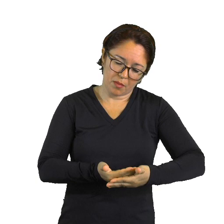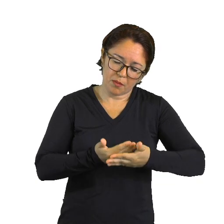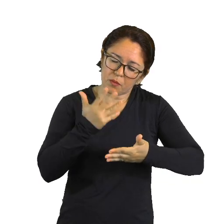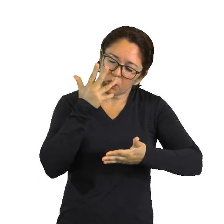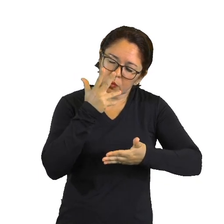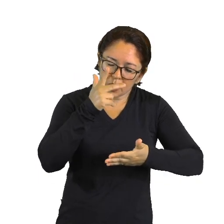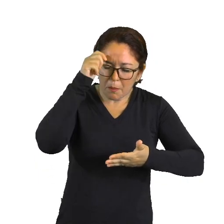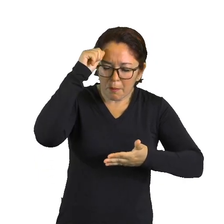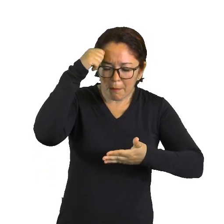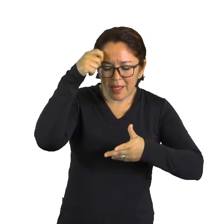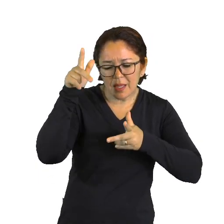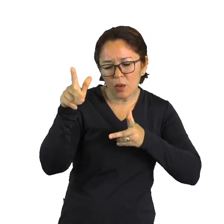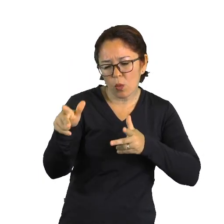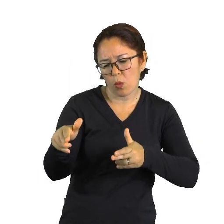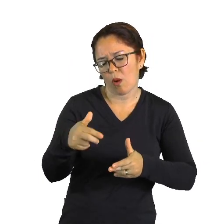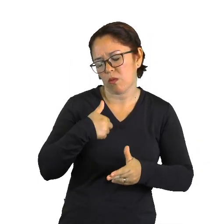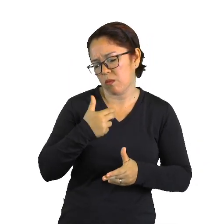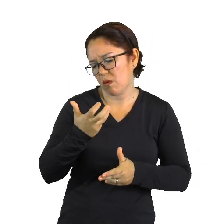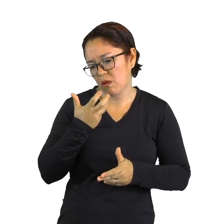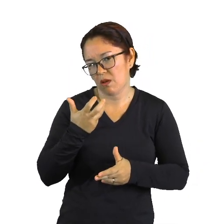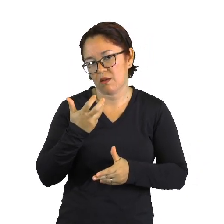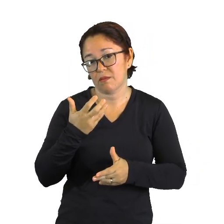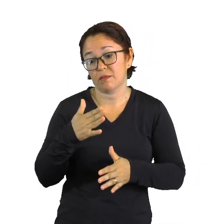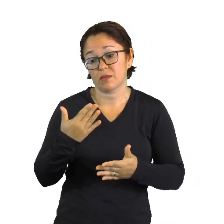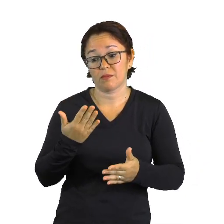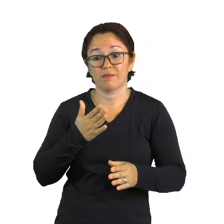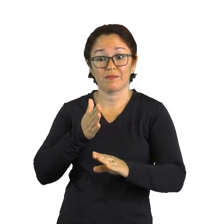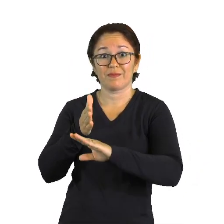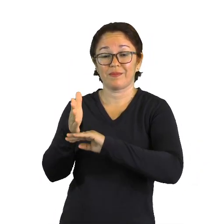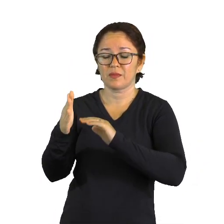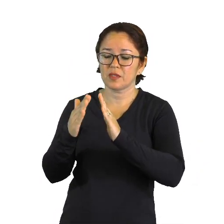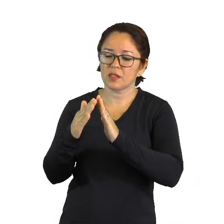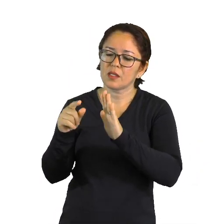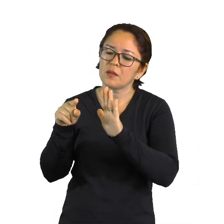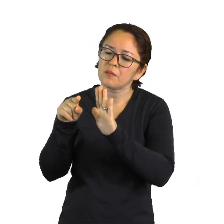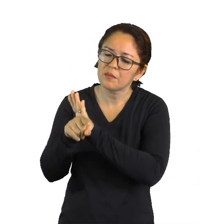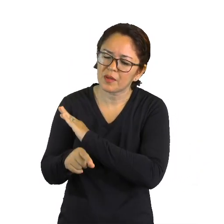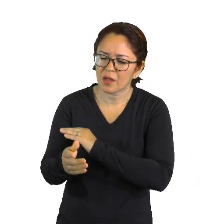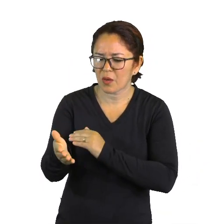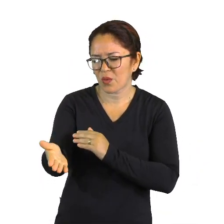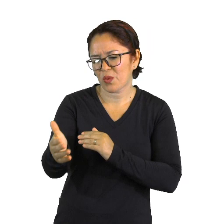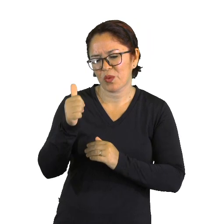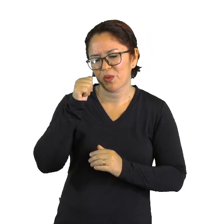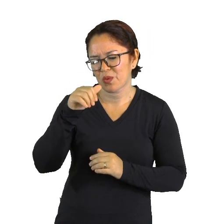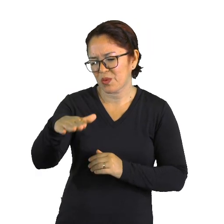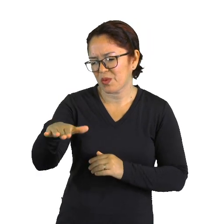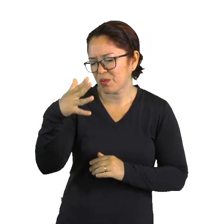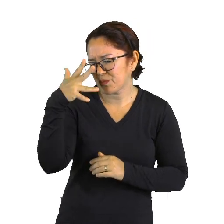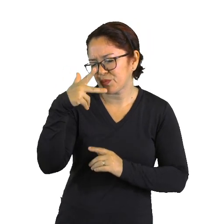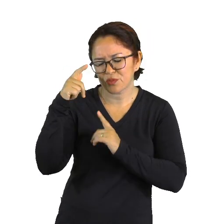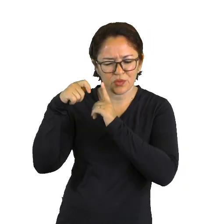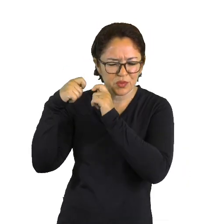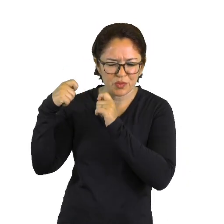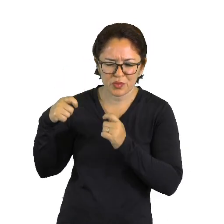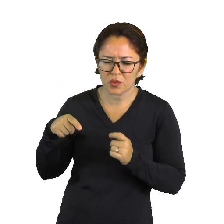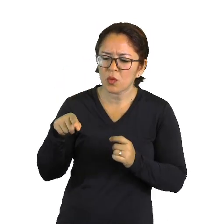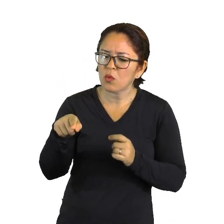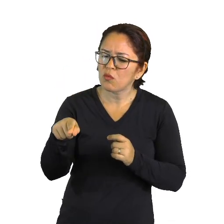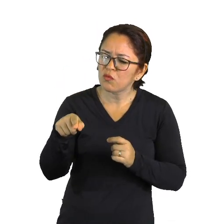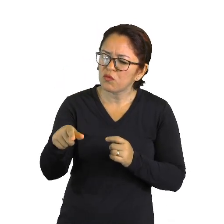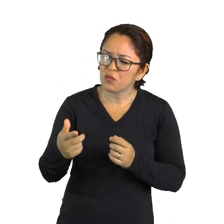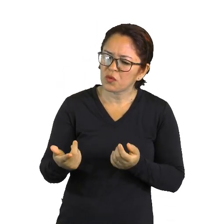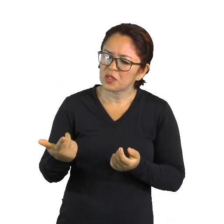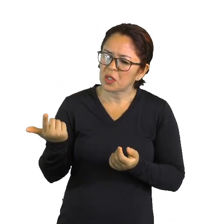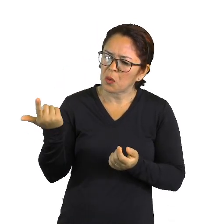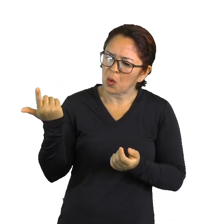ele foi até a casa da menina e perguntou: Menina bonita do laço de fita, qual é o teu segredo